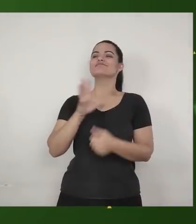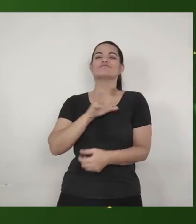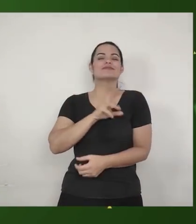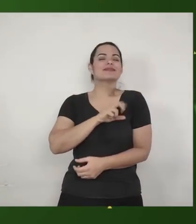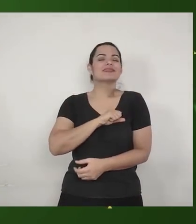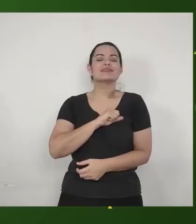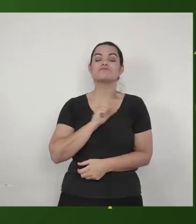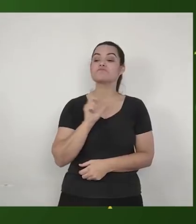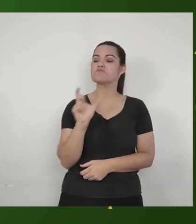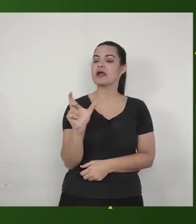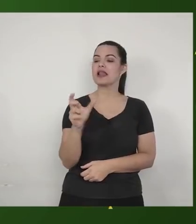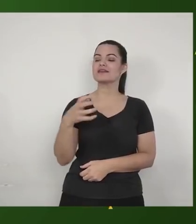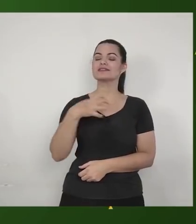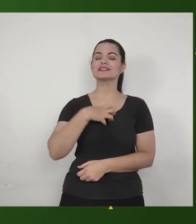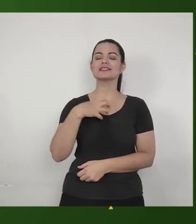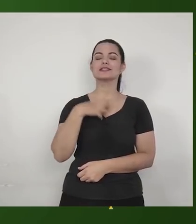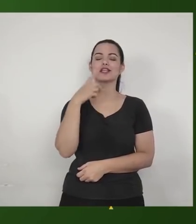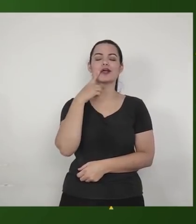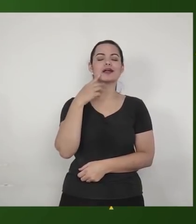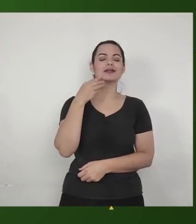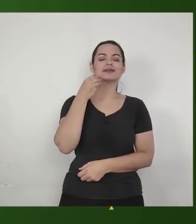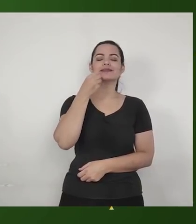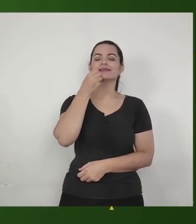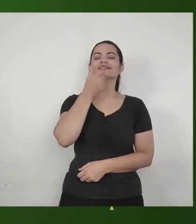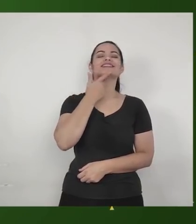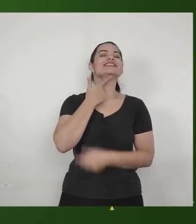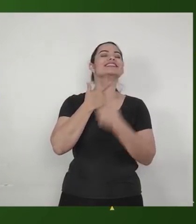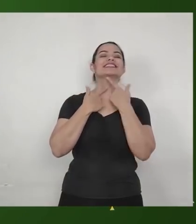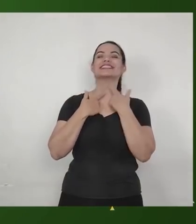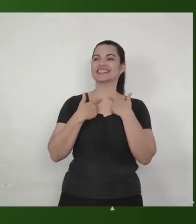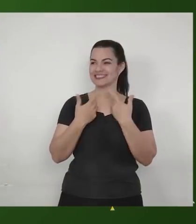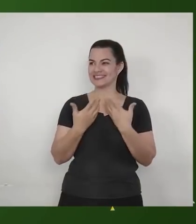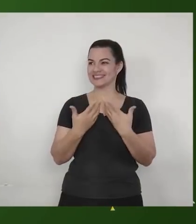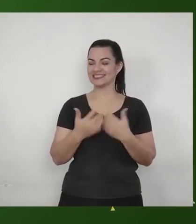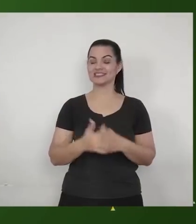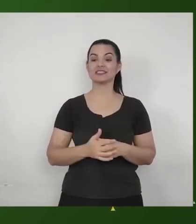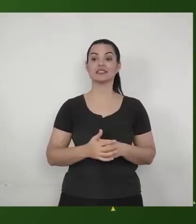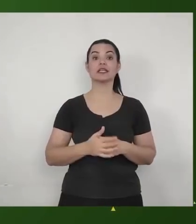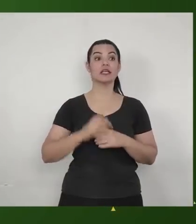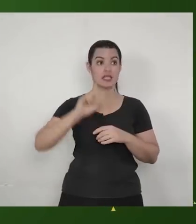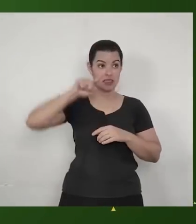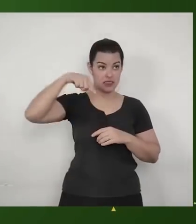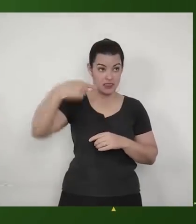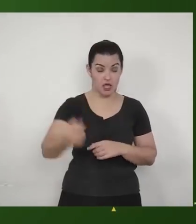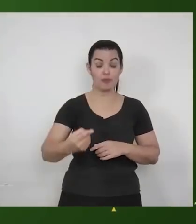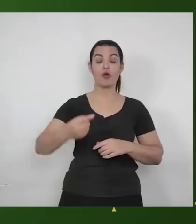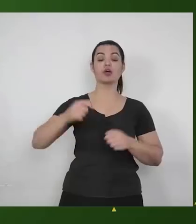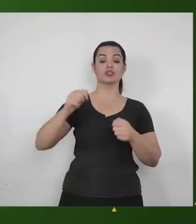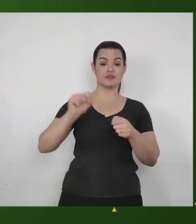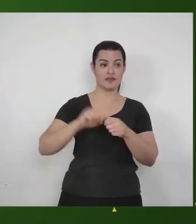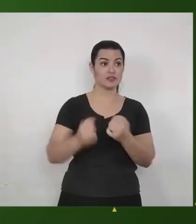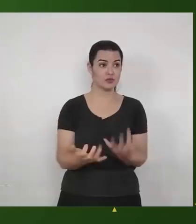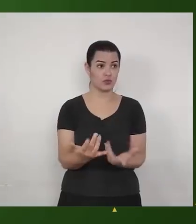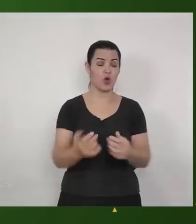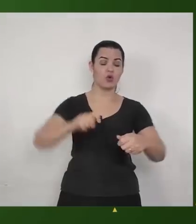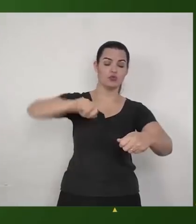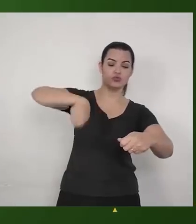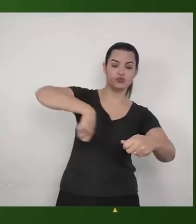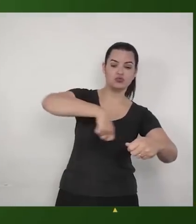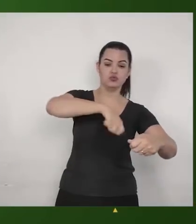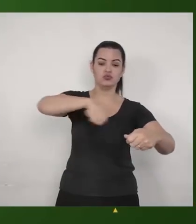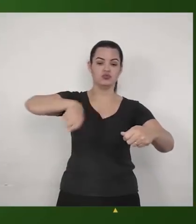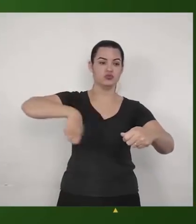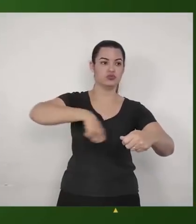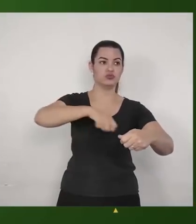Garapa. Essa palavra me dá água na boca. Em seguida, o pessoal esquenta a garapa. Todas as